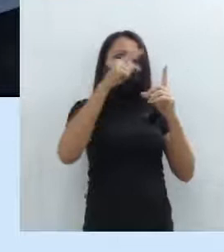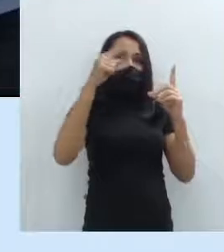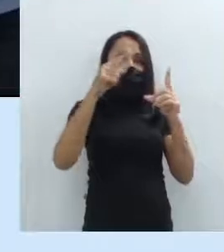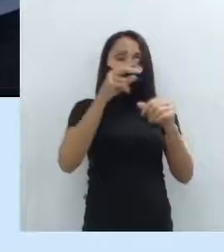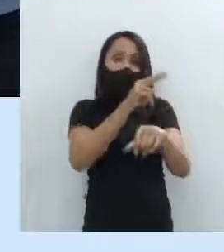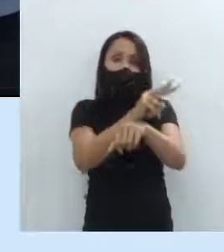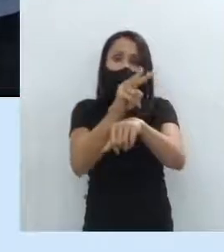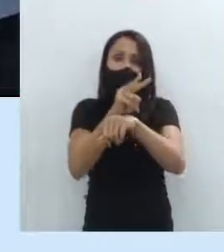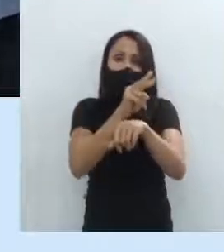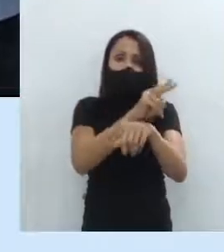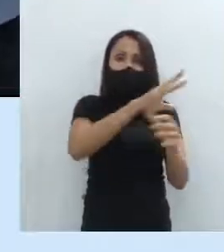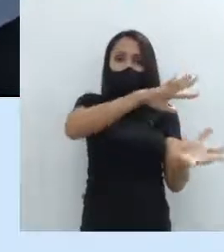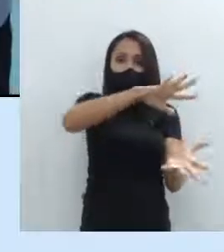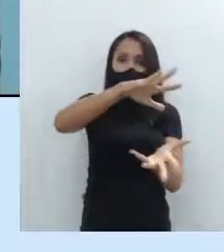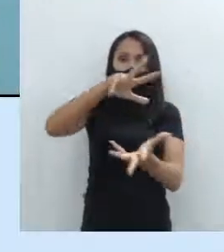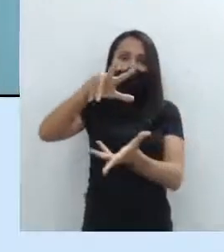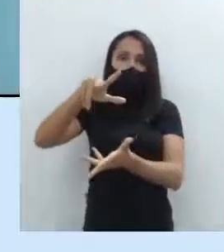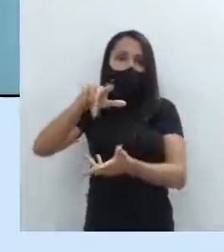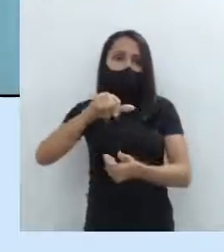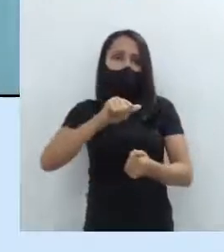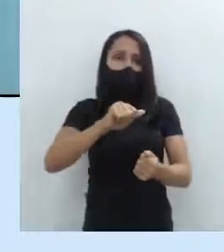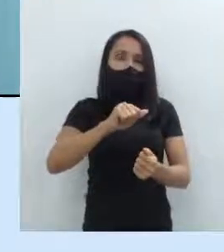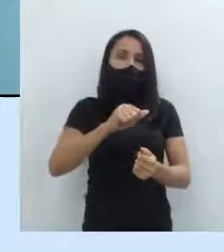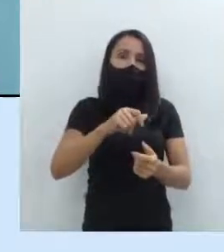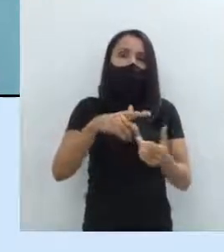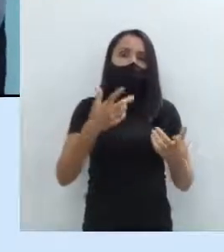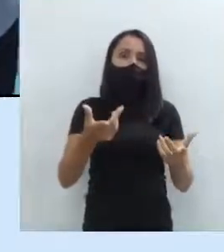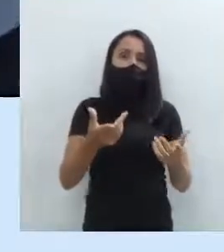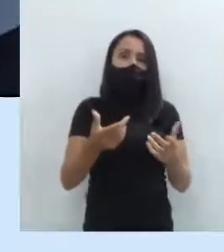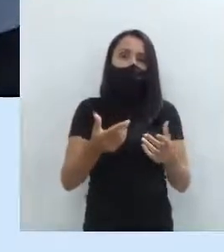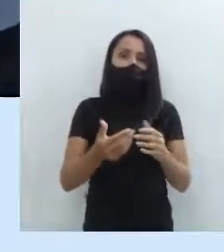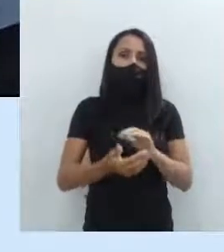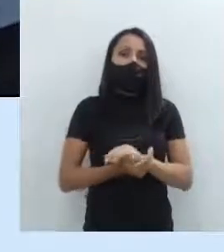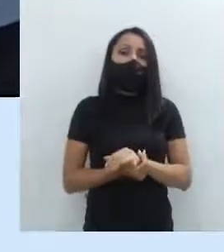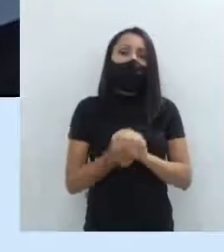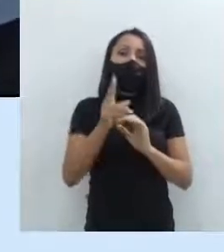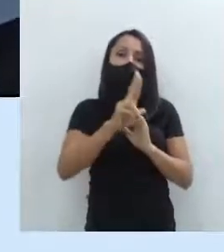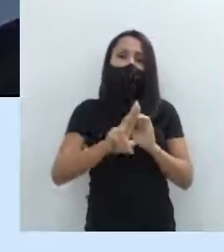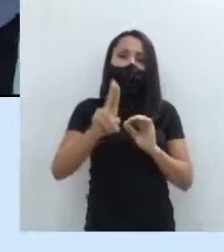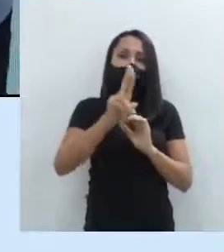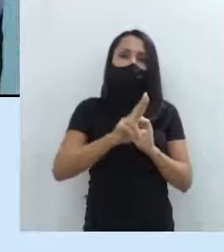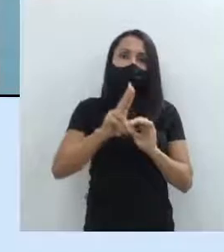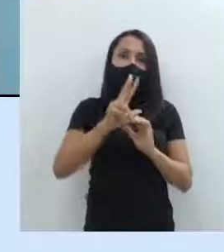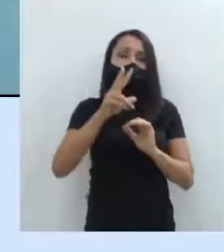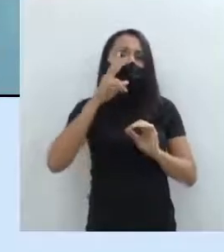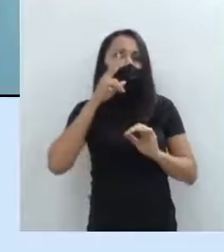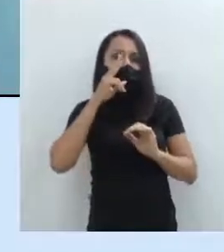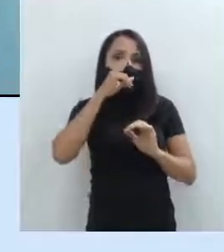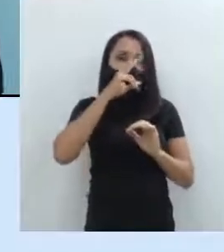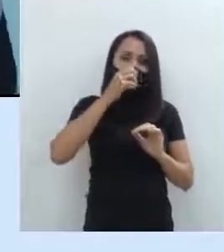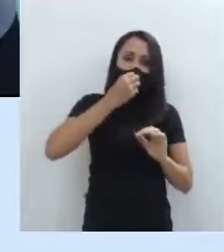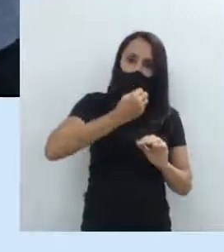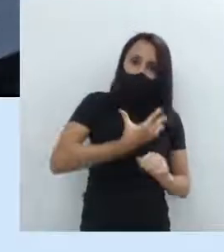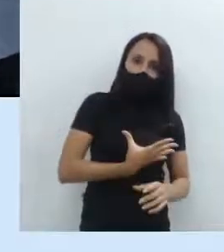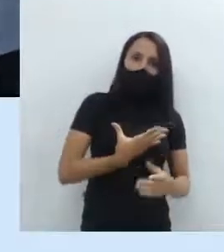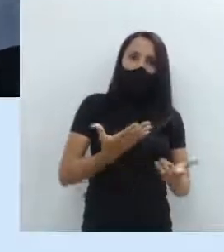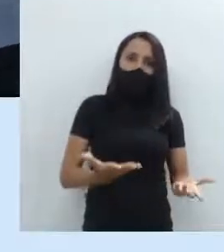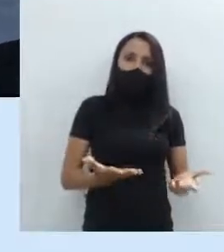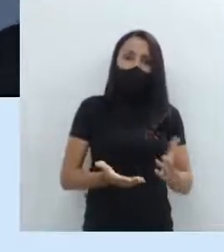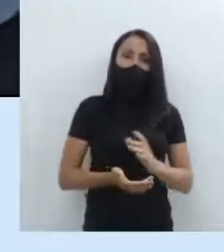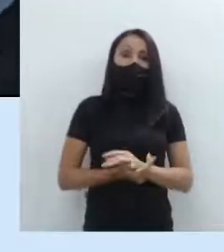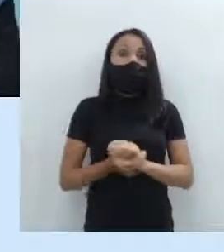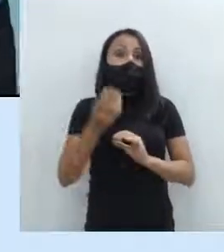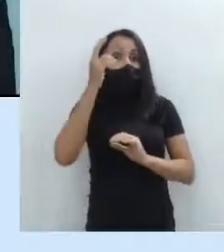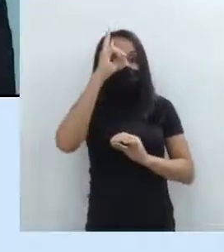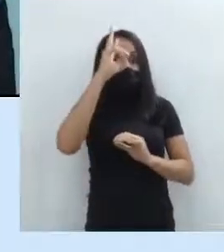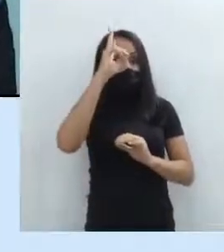terra, então ele não vai permitir que nada a atrapalhe, ele vai sempre utilizar a sua força para o bem. Olha aí, lembra